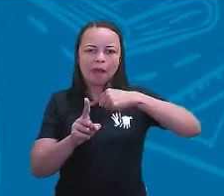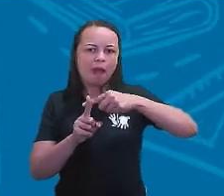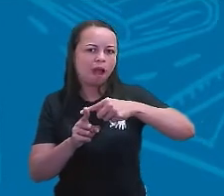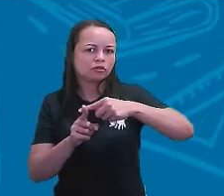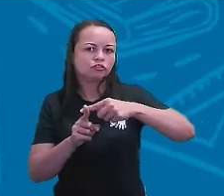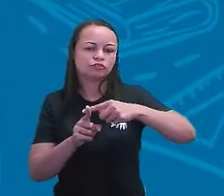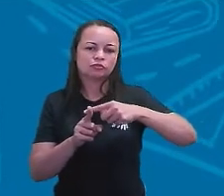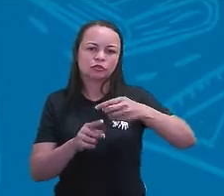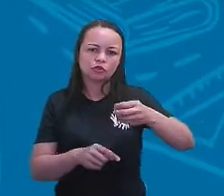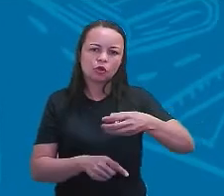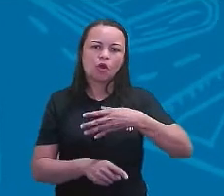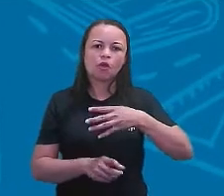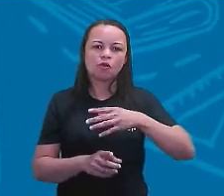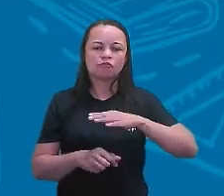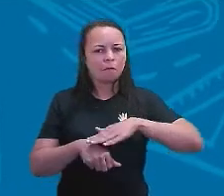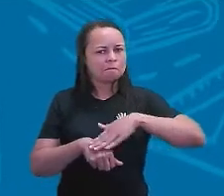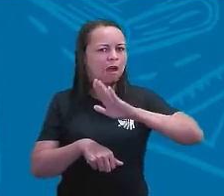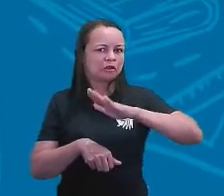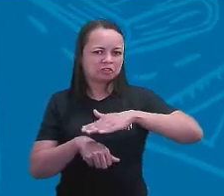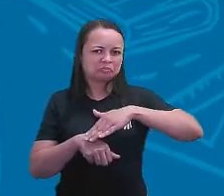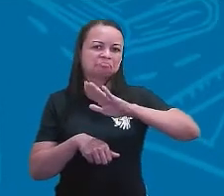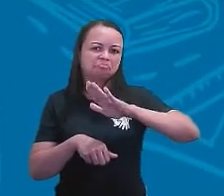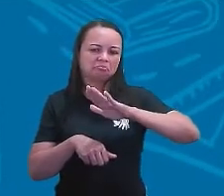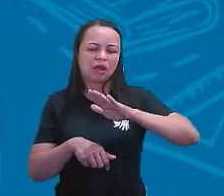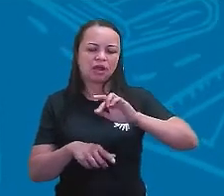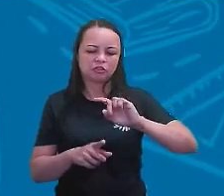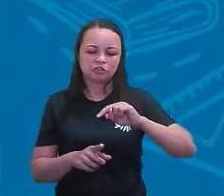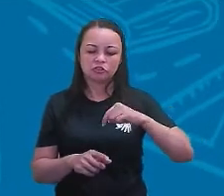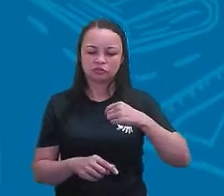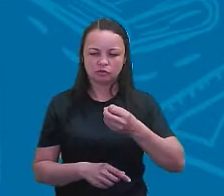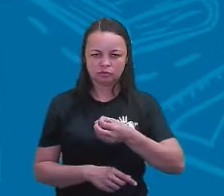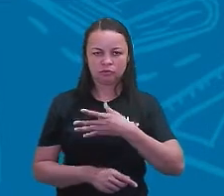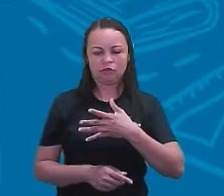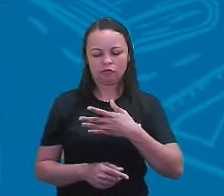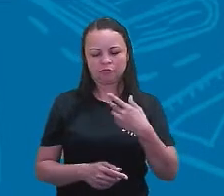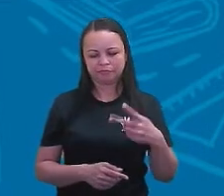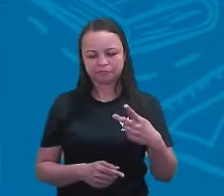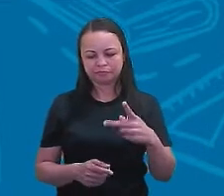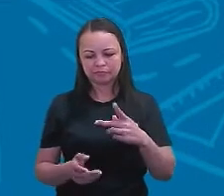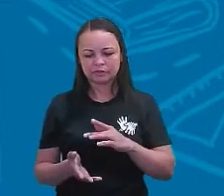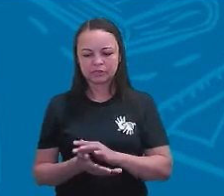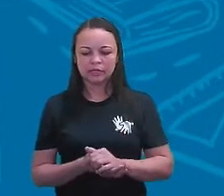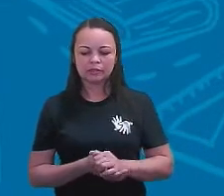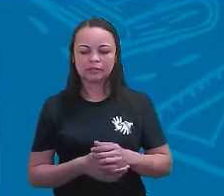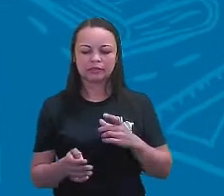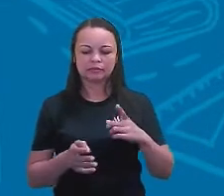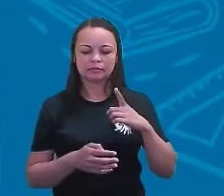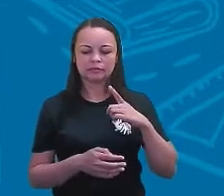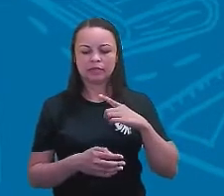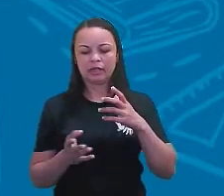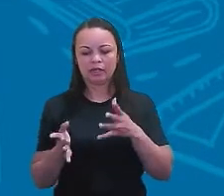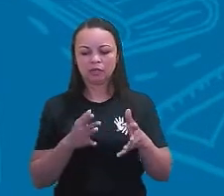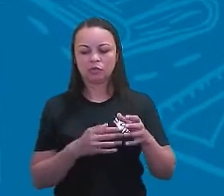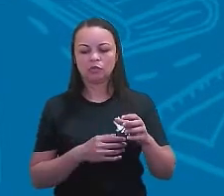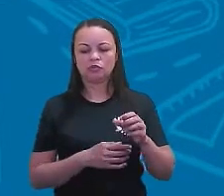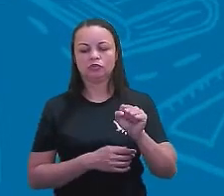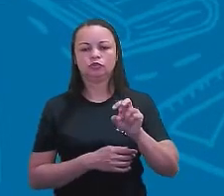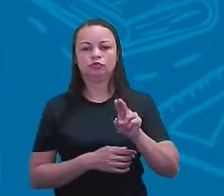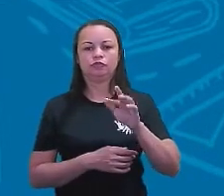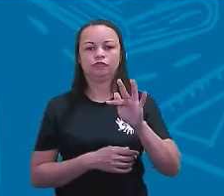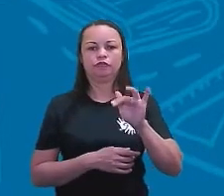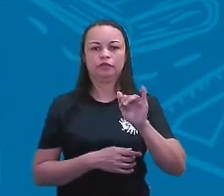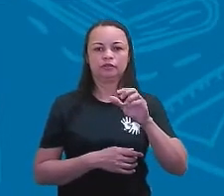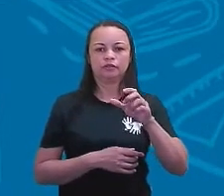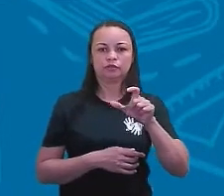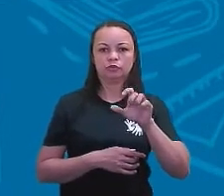new o pedacinho aí é R, tá? Que a gente chama de sufixo, tá? O sufixo é esse acréscimo